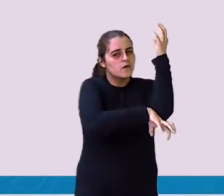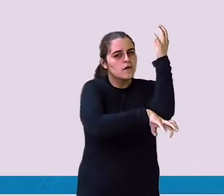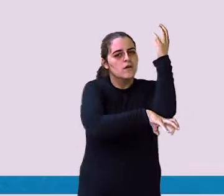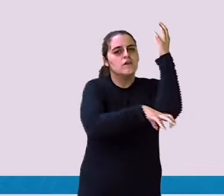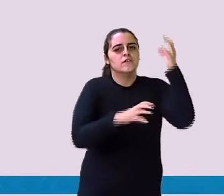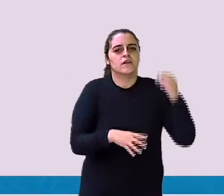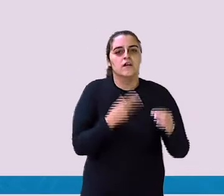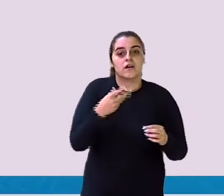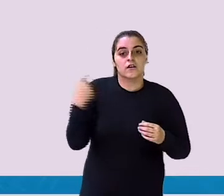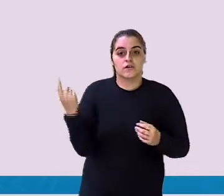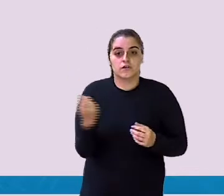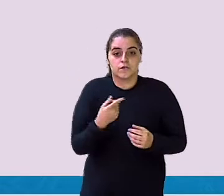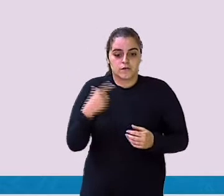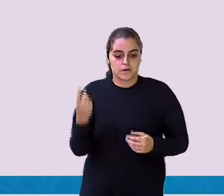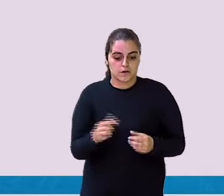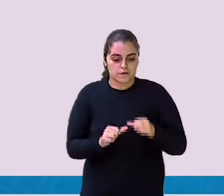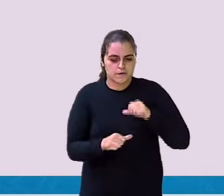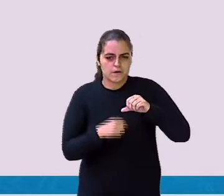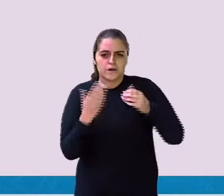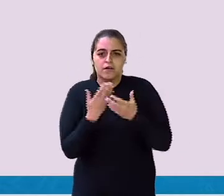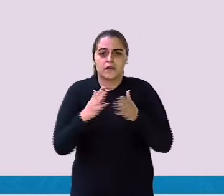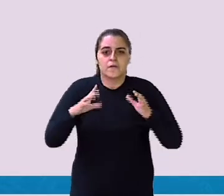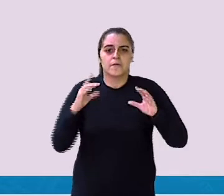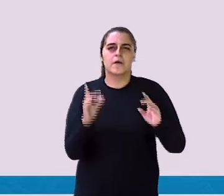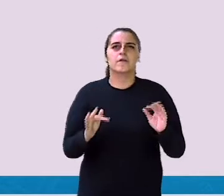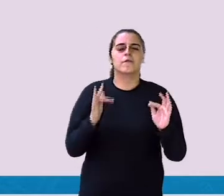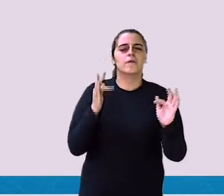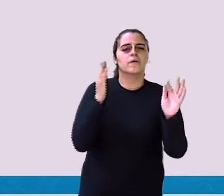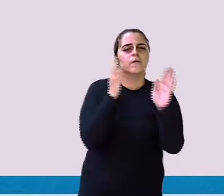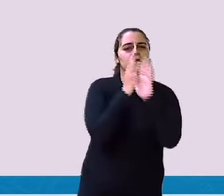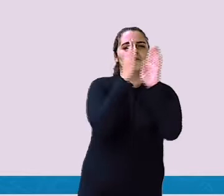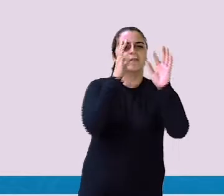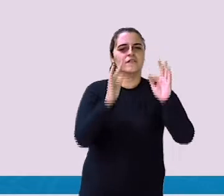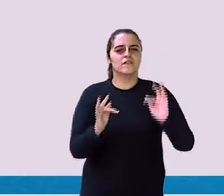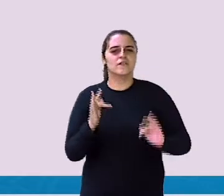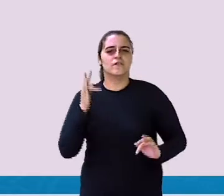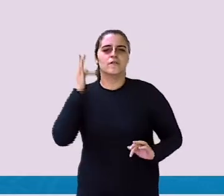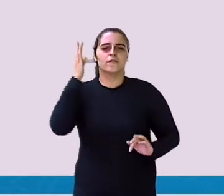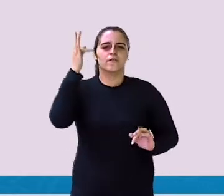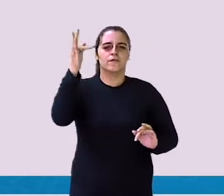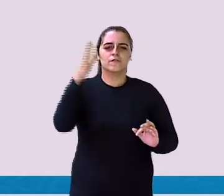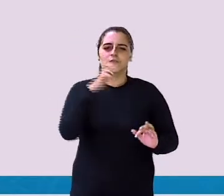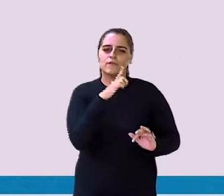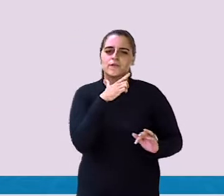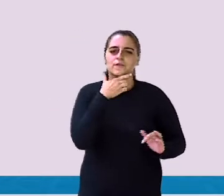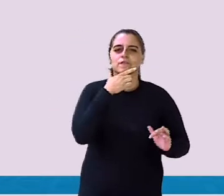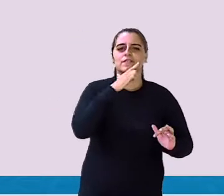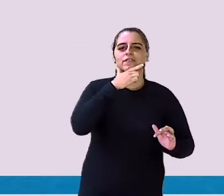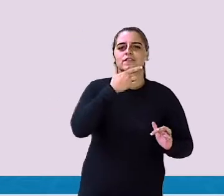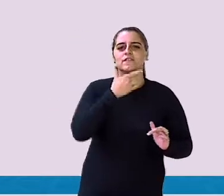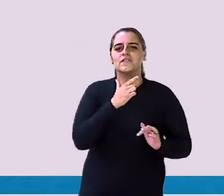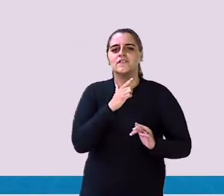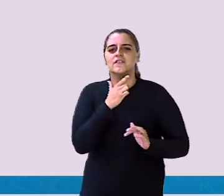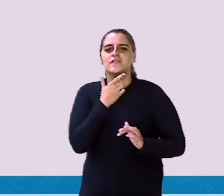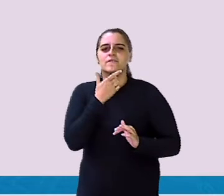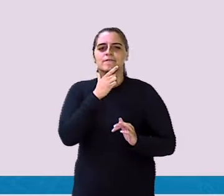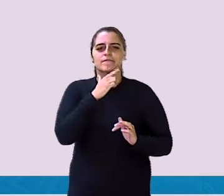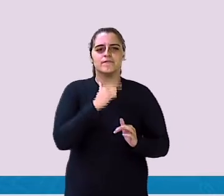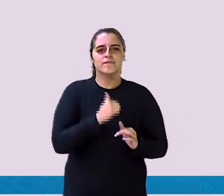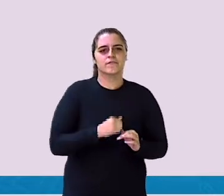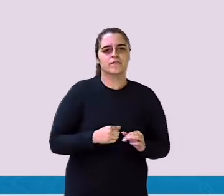Será que a vida acaba encontrando Um jeito bom da gente ser feliz